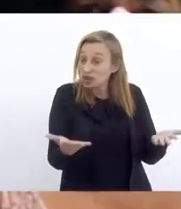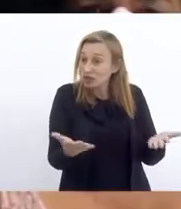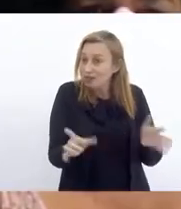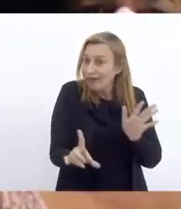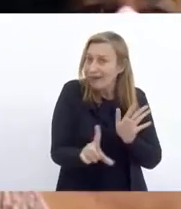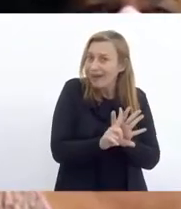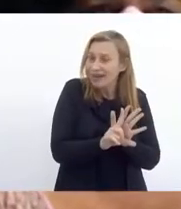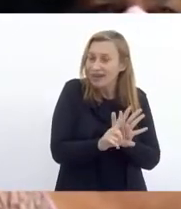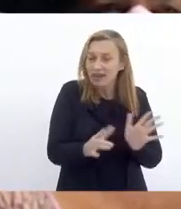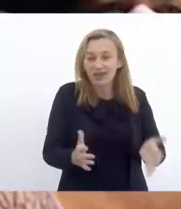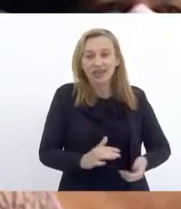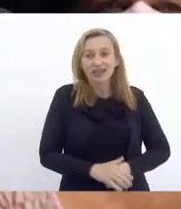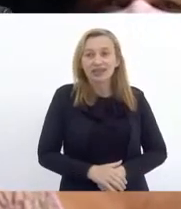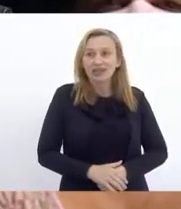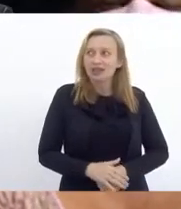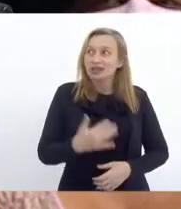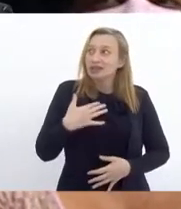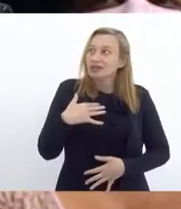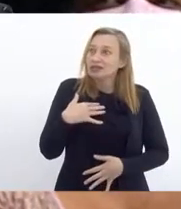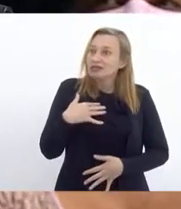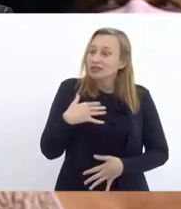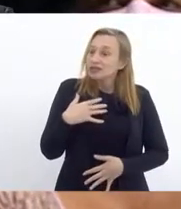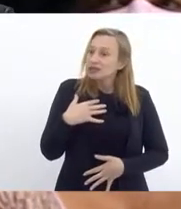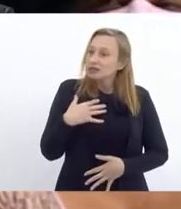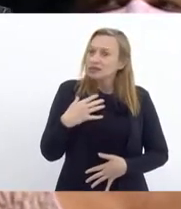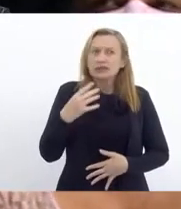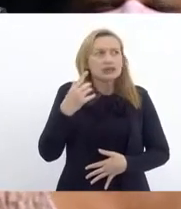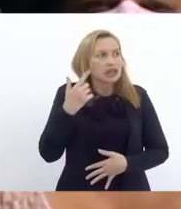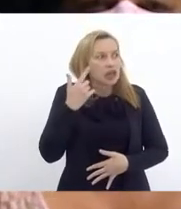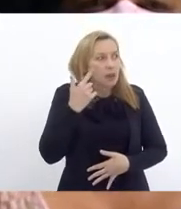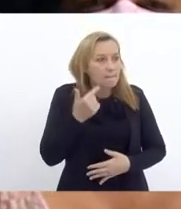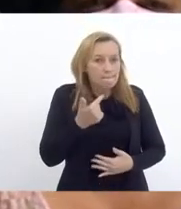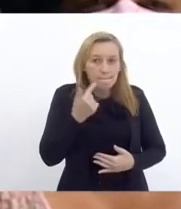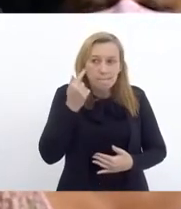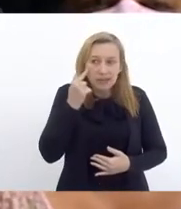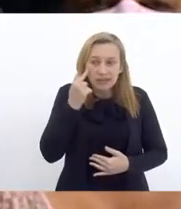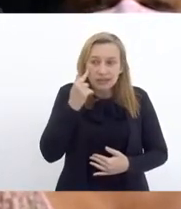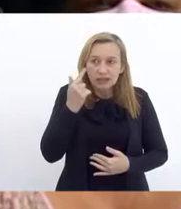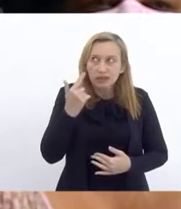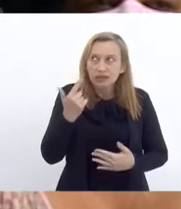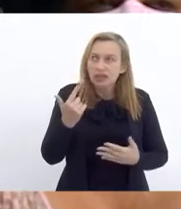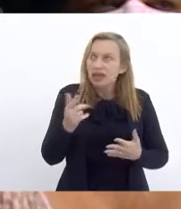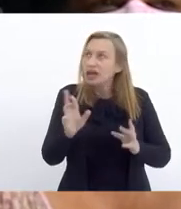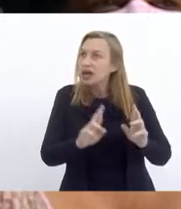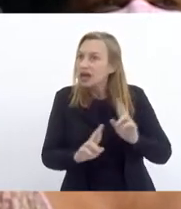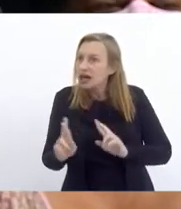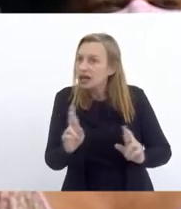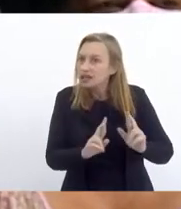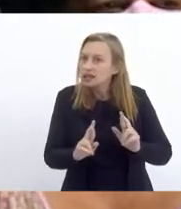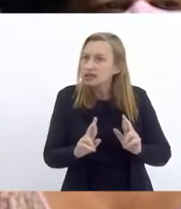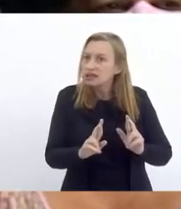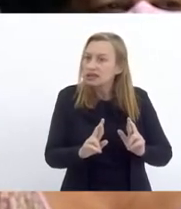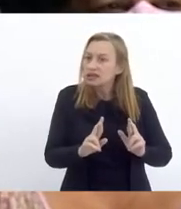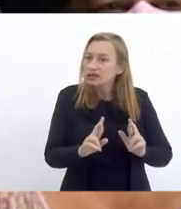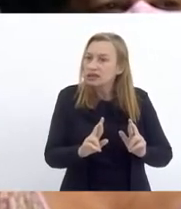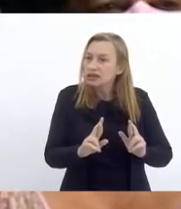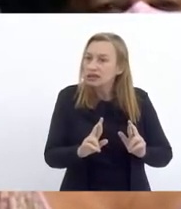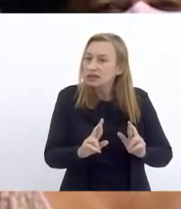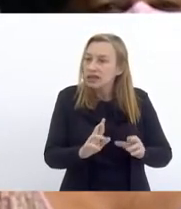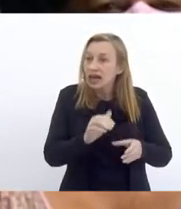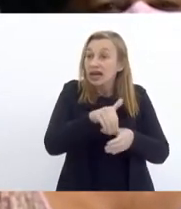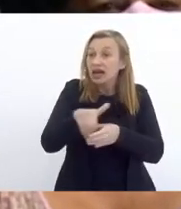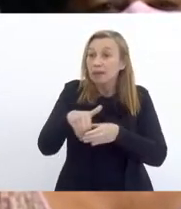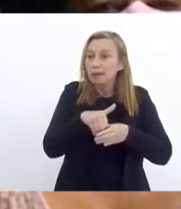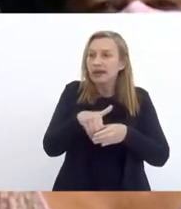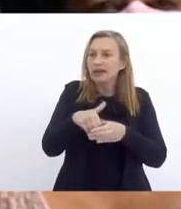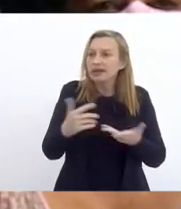lei, a gente fica muito reticente, né? Será que é alguma coisa relativo à campanha eleitoral? Porque a gente